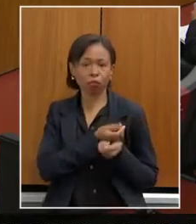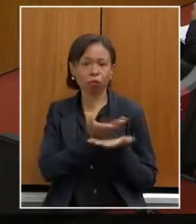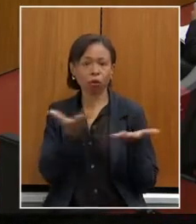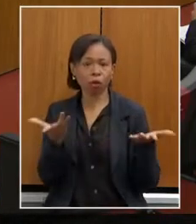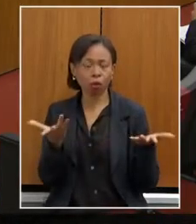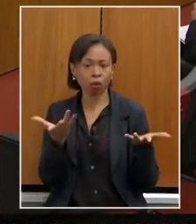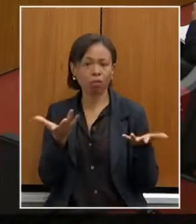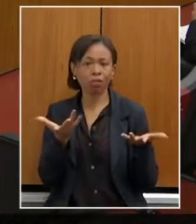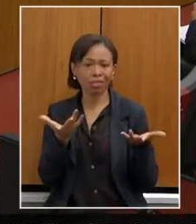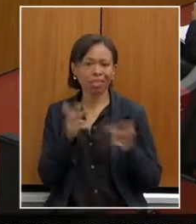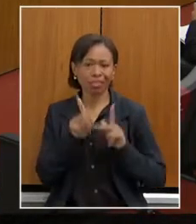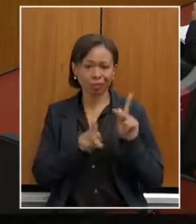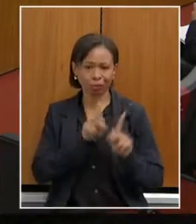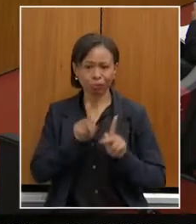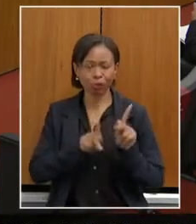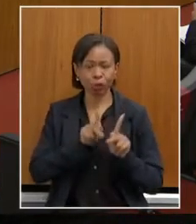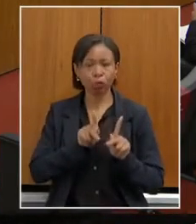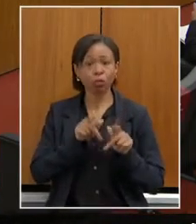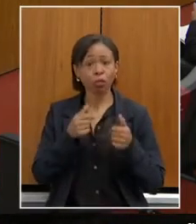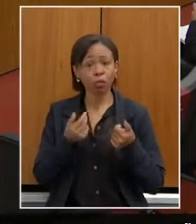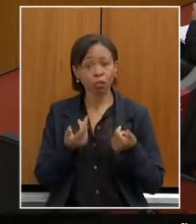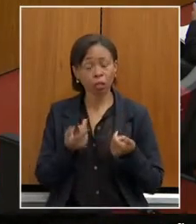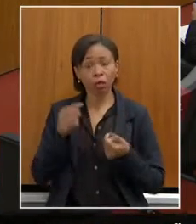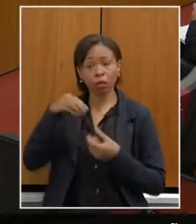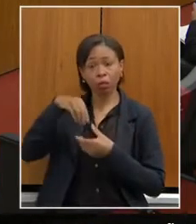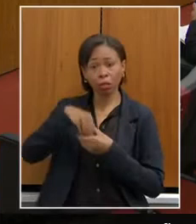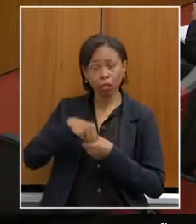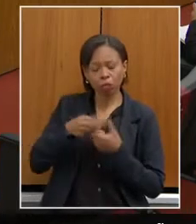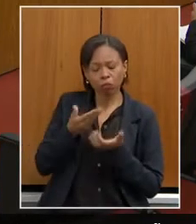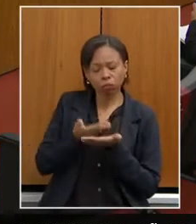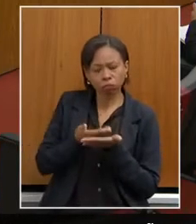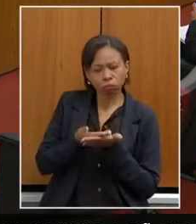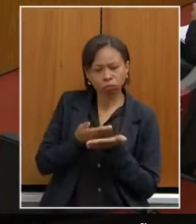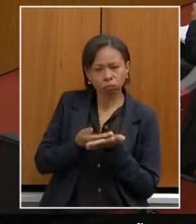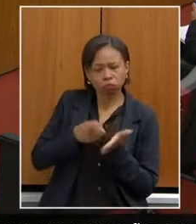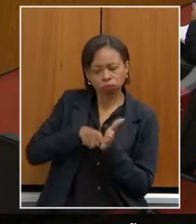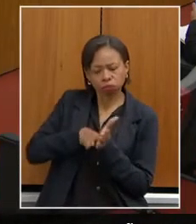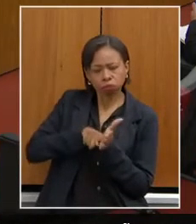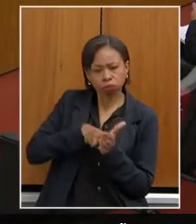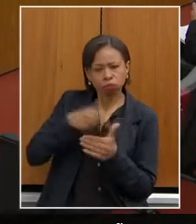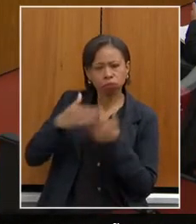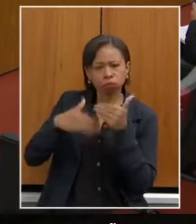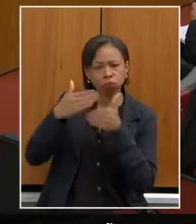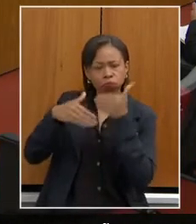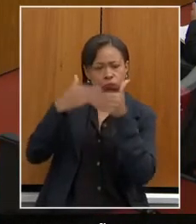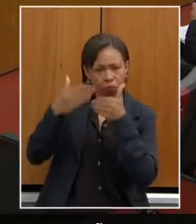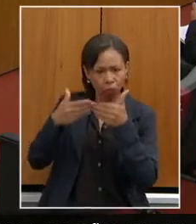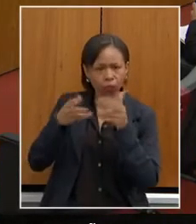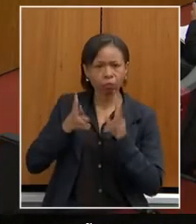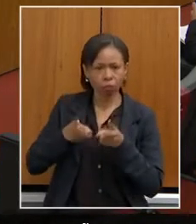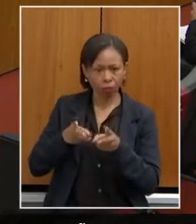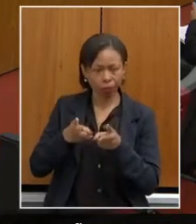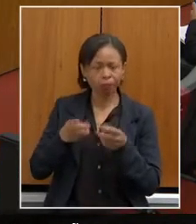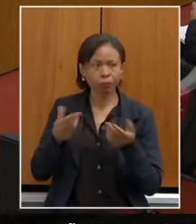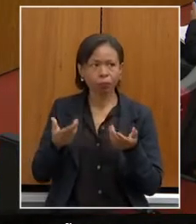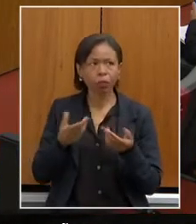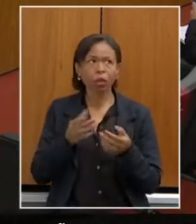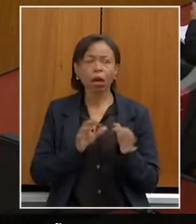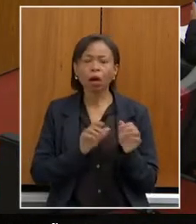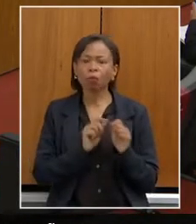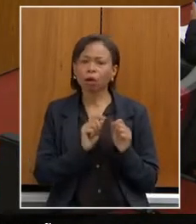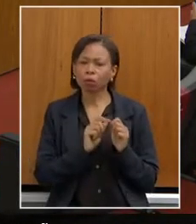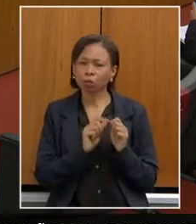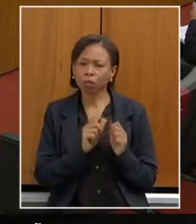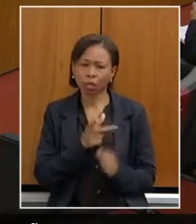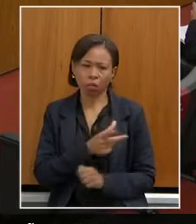então a participação é direta dentro do estudo e dentro do desenvolvimento em relação a produção de vacinas as